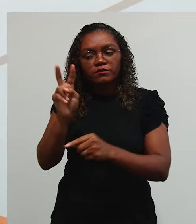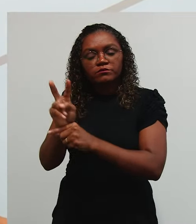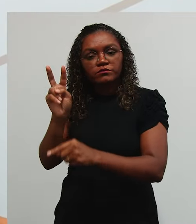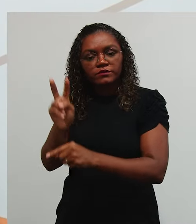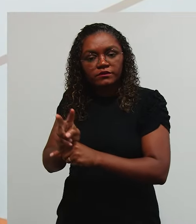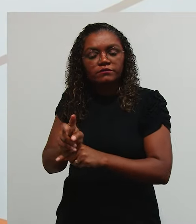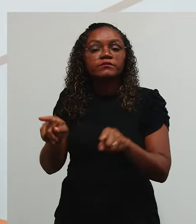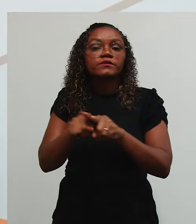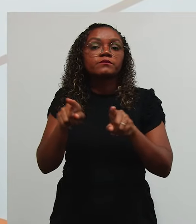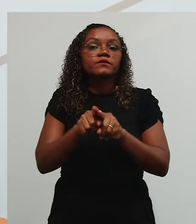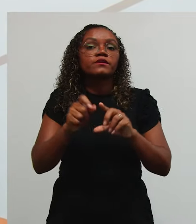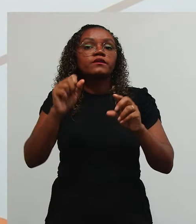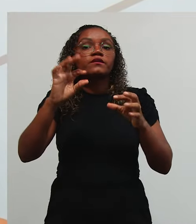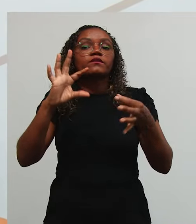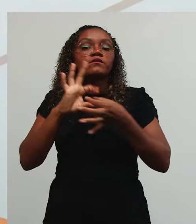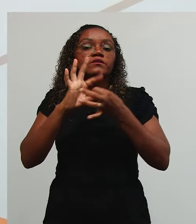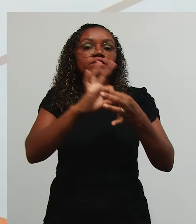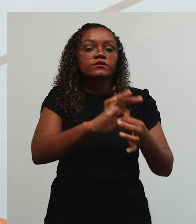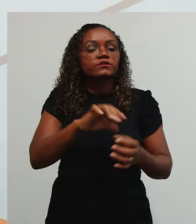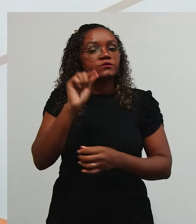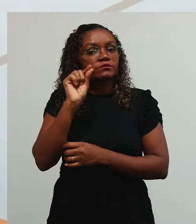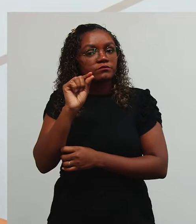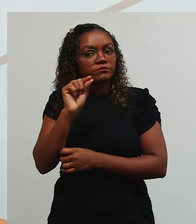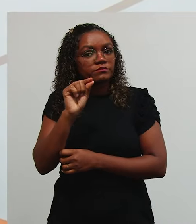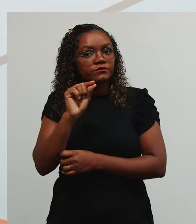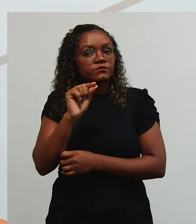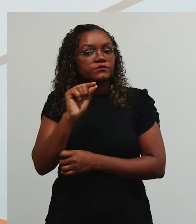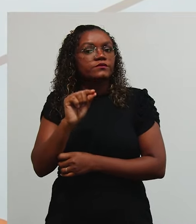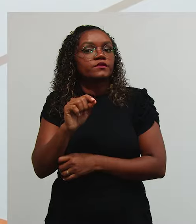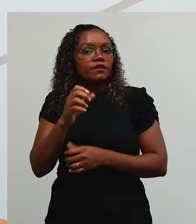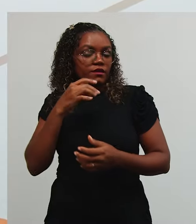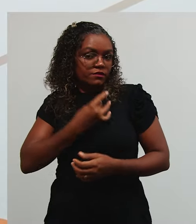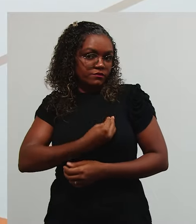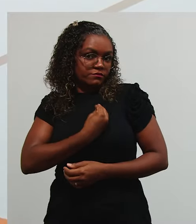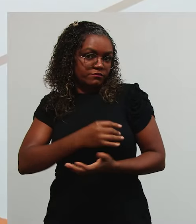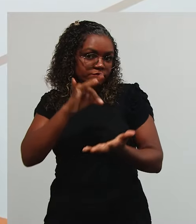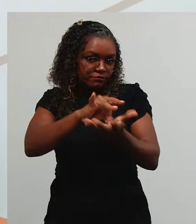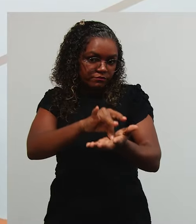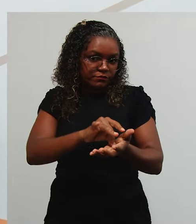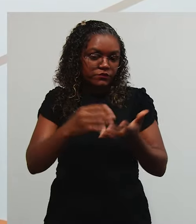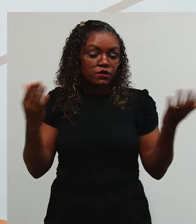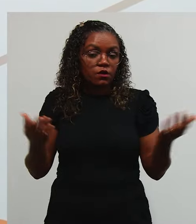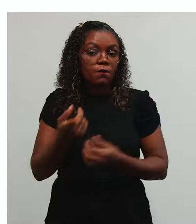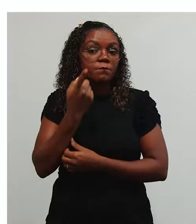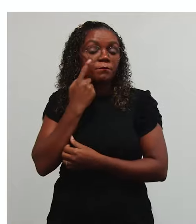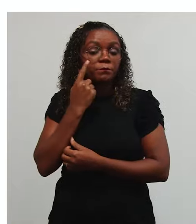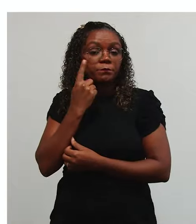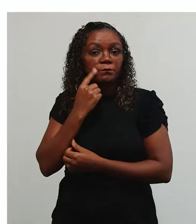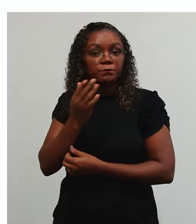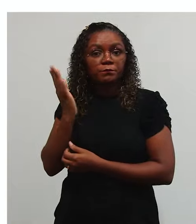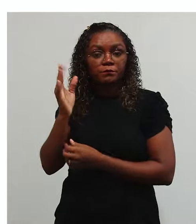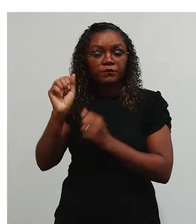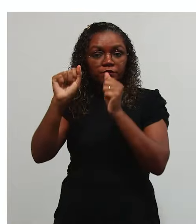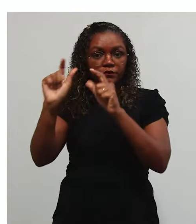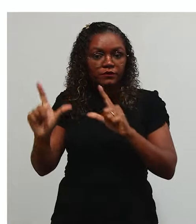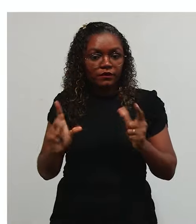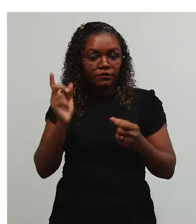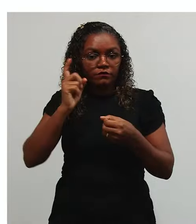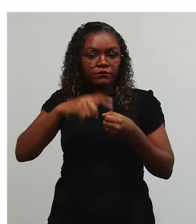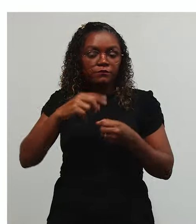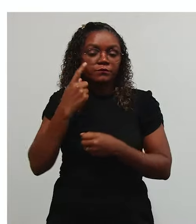de preservar aqui nesse contexto o chamado mínimo existencial beleza voltamos lá no slide voltemos a